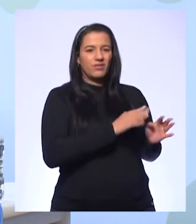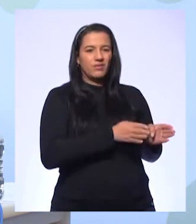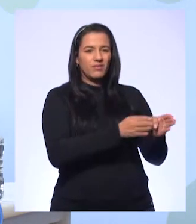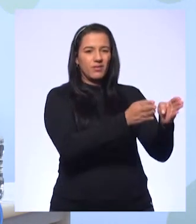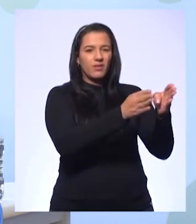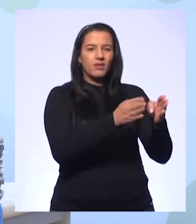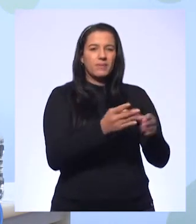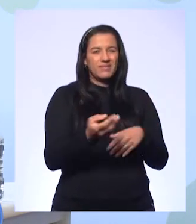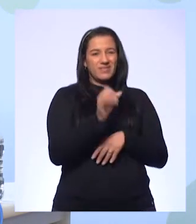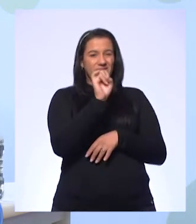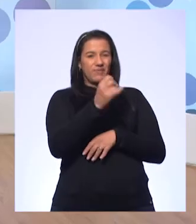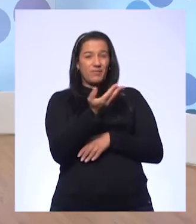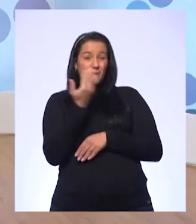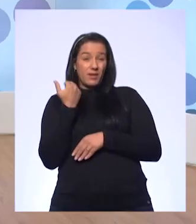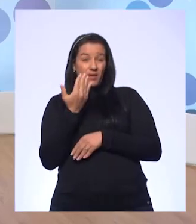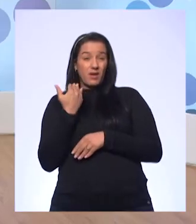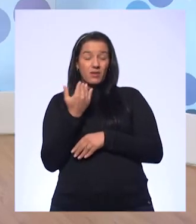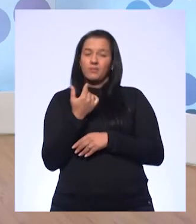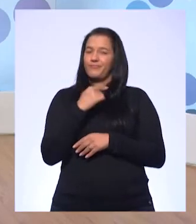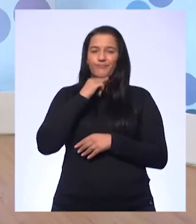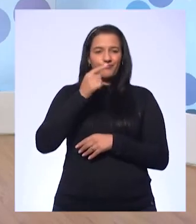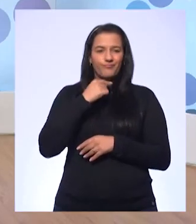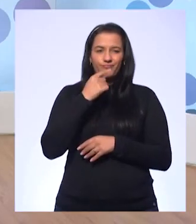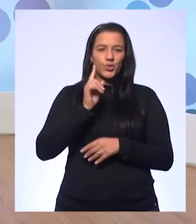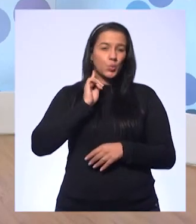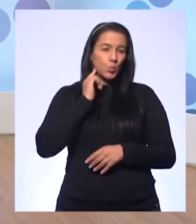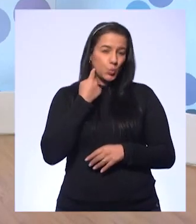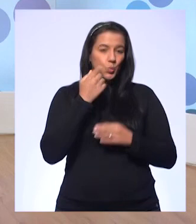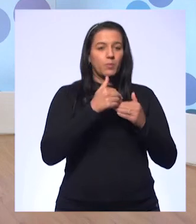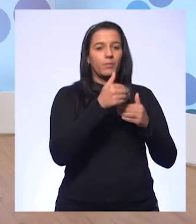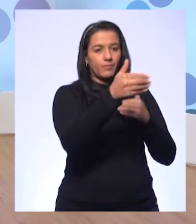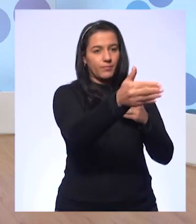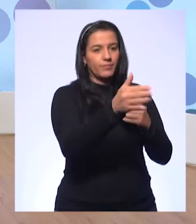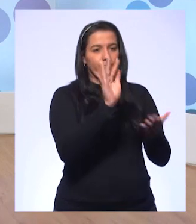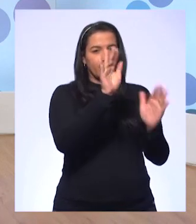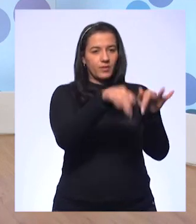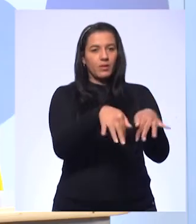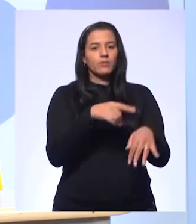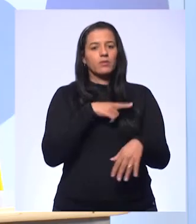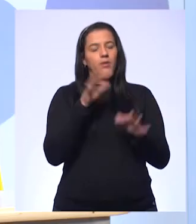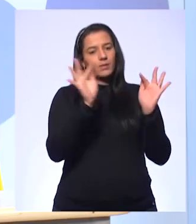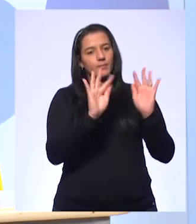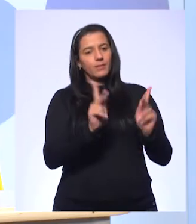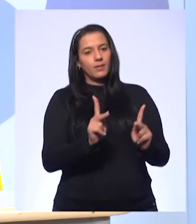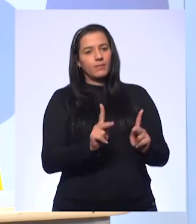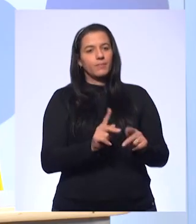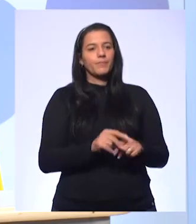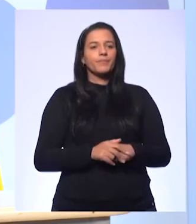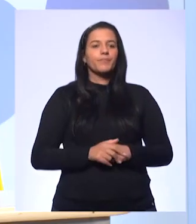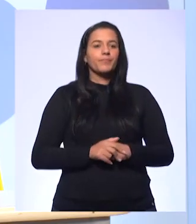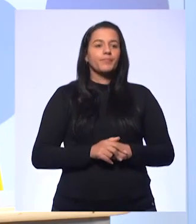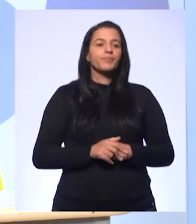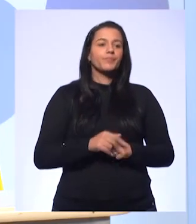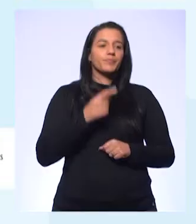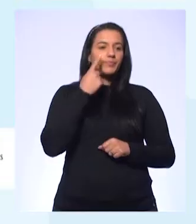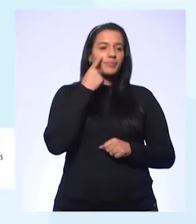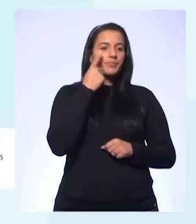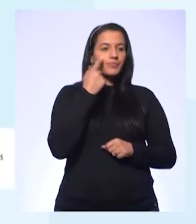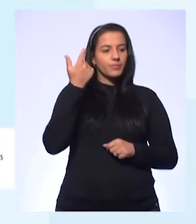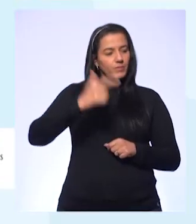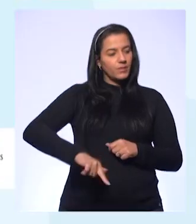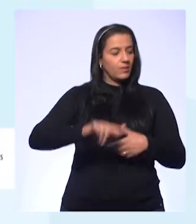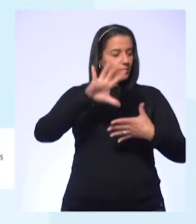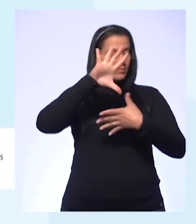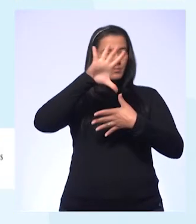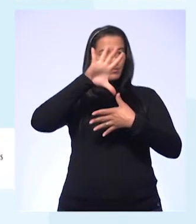para esses lados, aí não tem mais jeito. Não tem condições. Pessoal, vamos analisar mais um mapa. Então vamos lá, vai aparecer